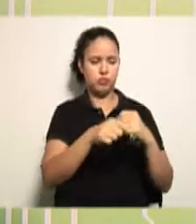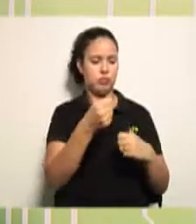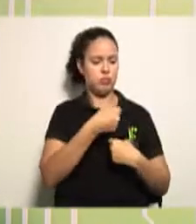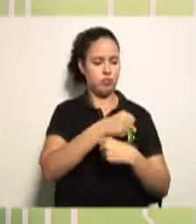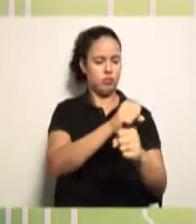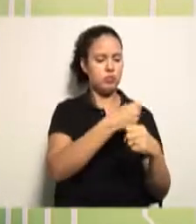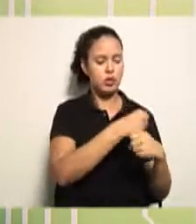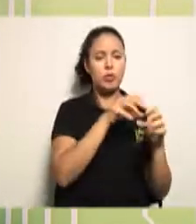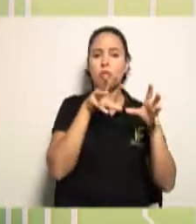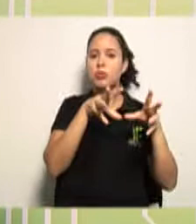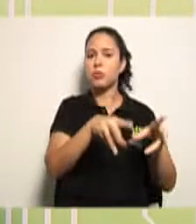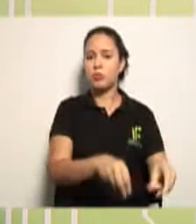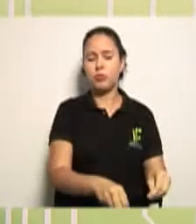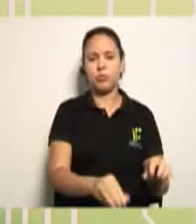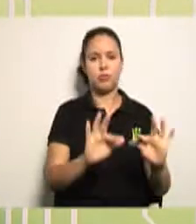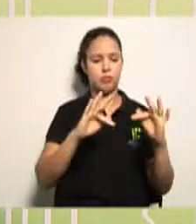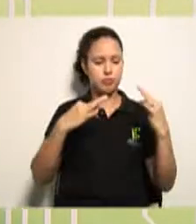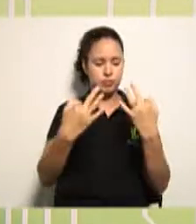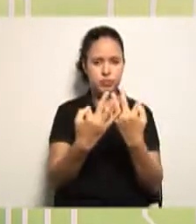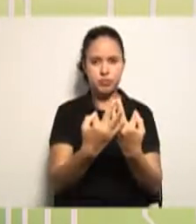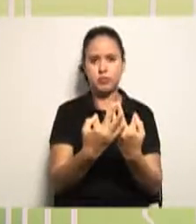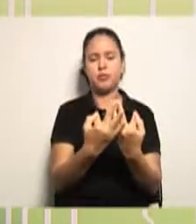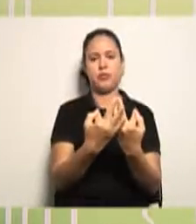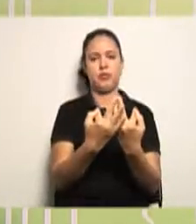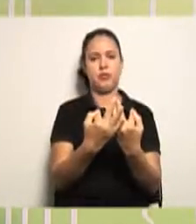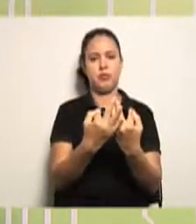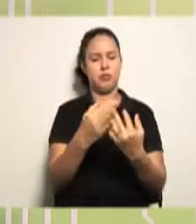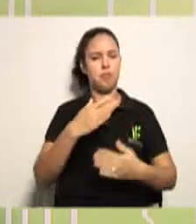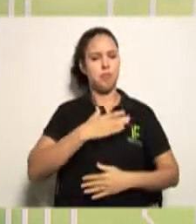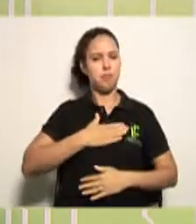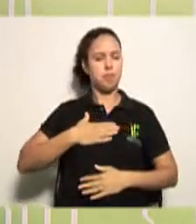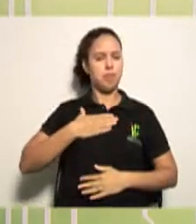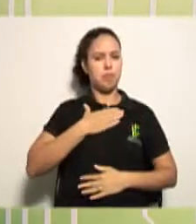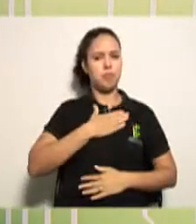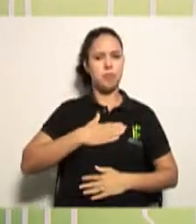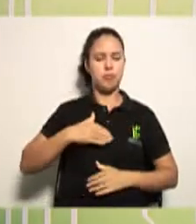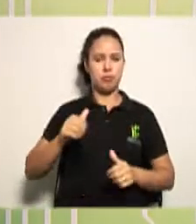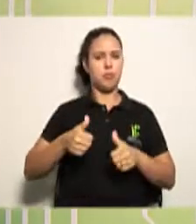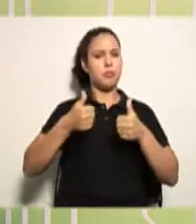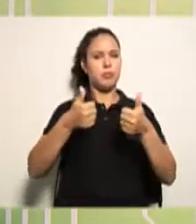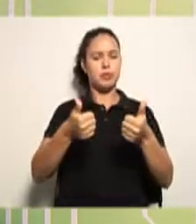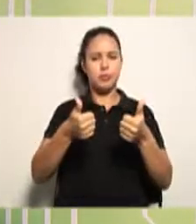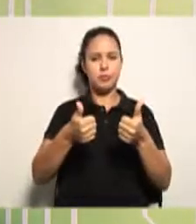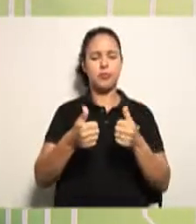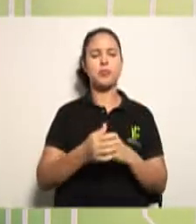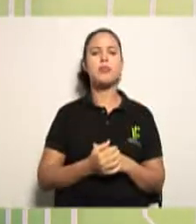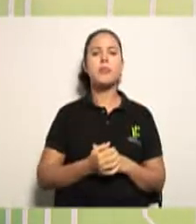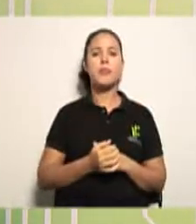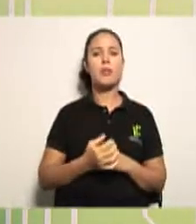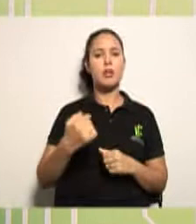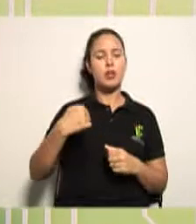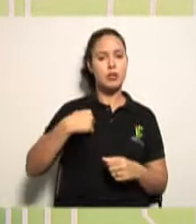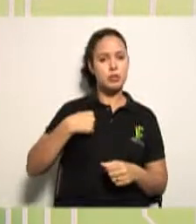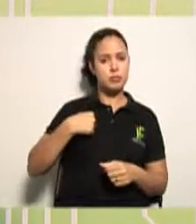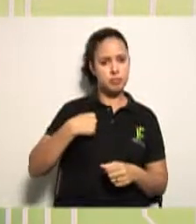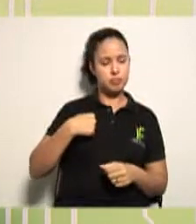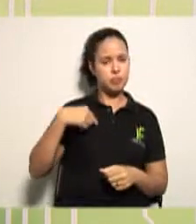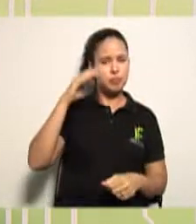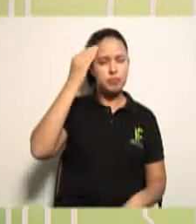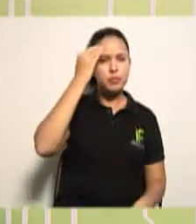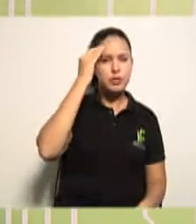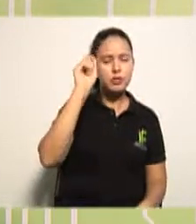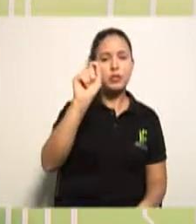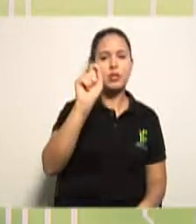local agradável de estar tanto para mim quanto para minha família. Então, eu preciso entender que o ato de